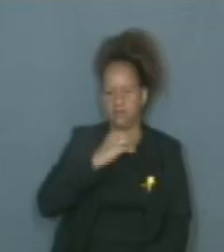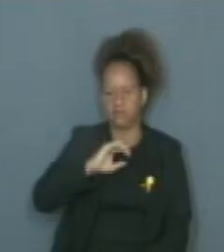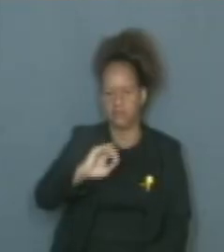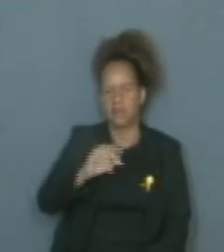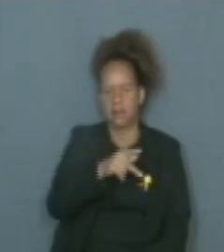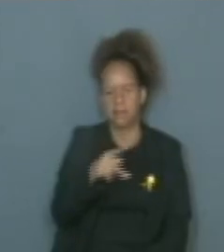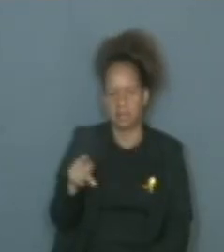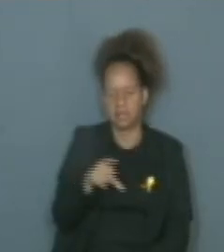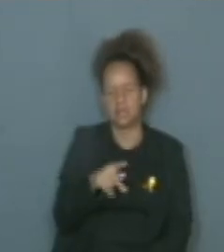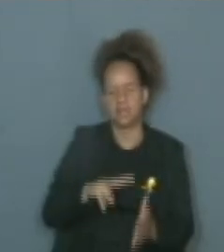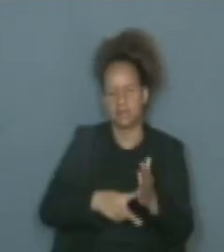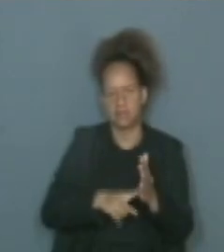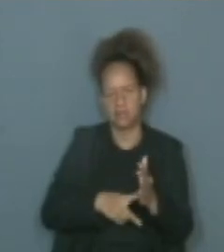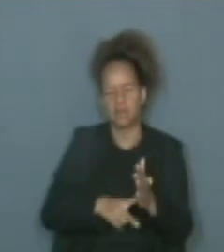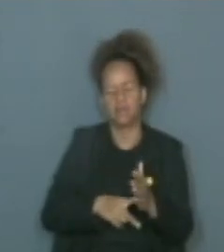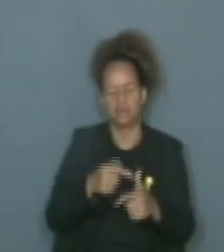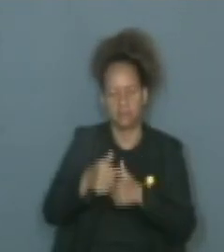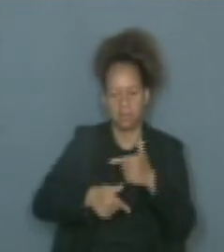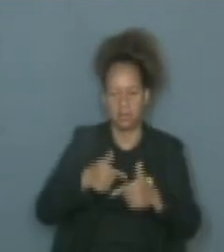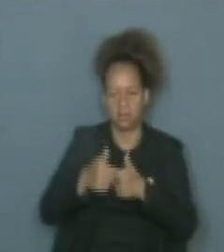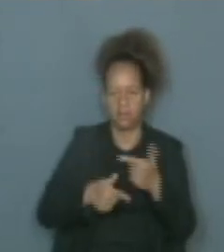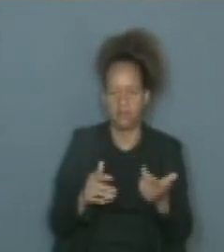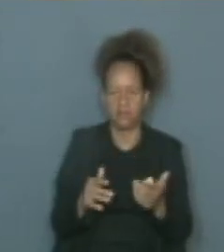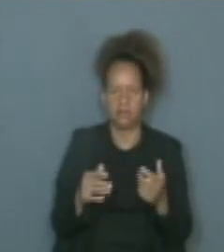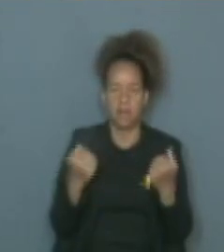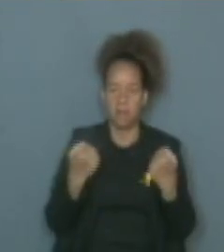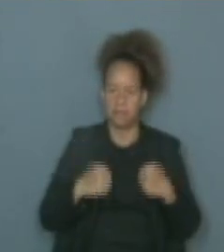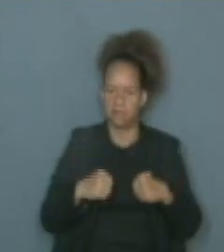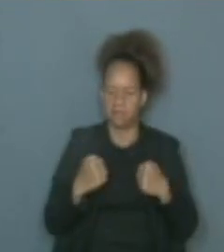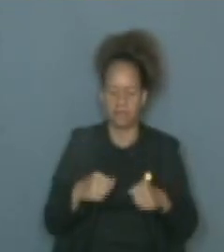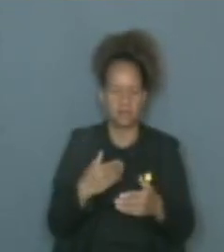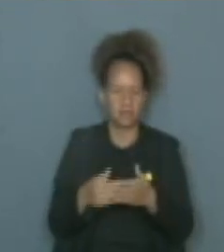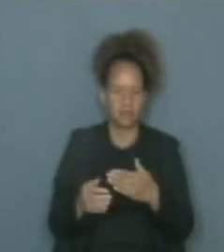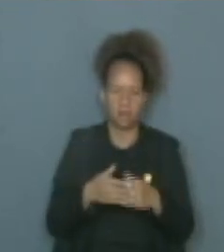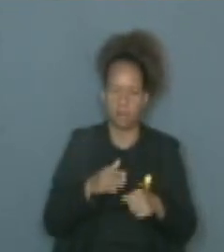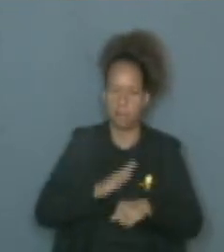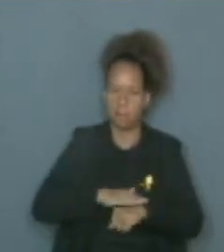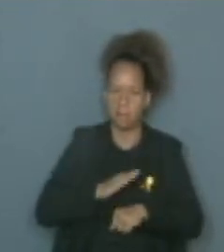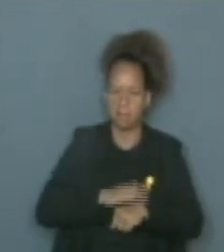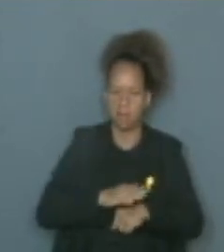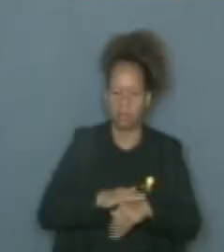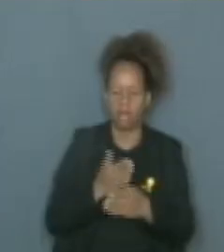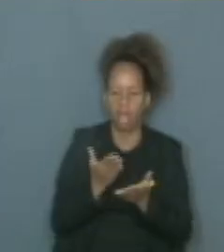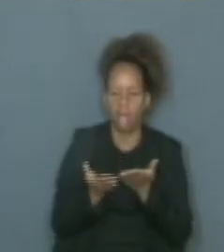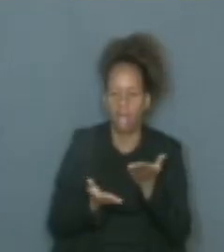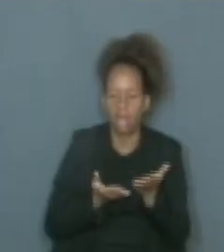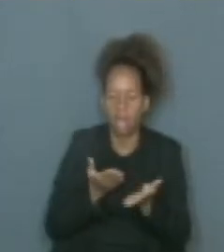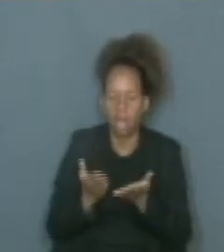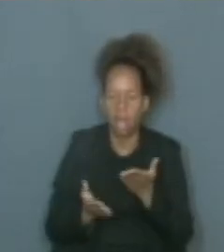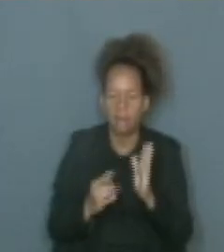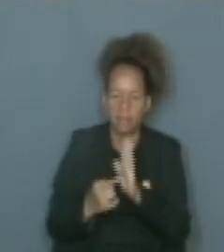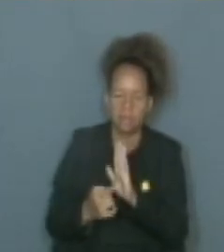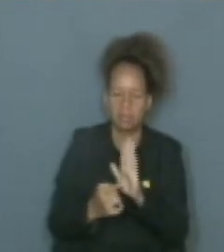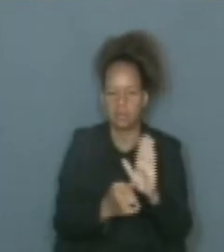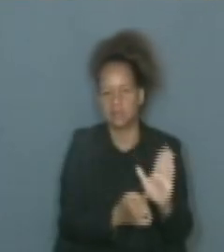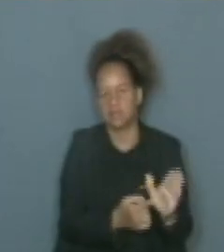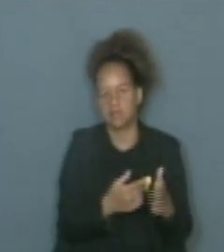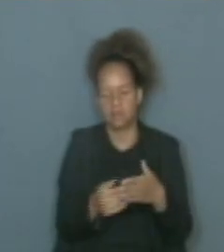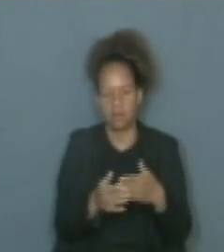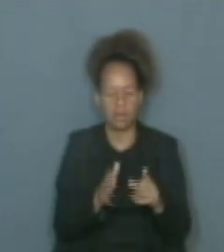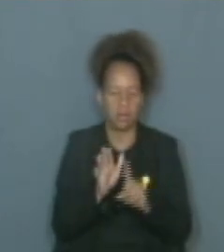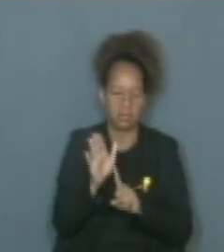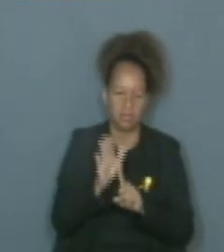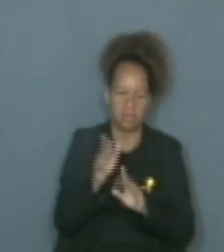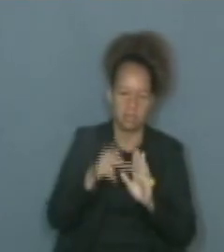é presidente do Sindicato de Servidores, e não precisou, em qualquer momento, mendigar para que a gente apresentasse qualquer emenda a